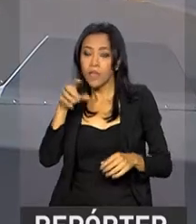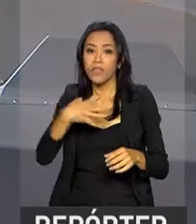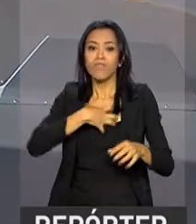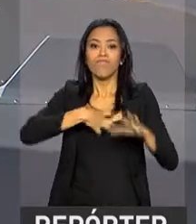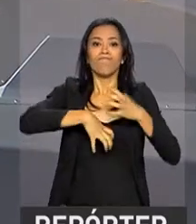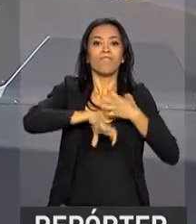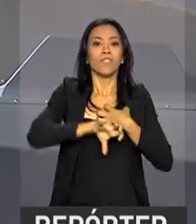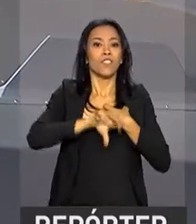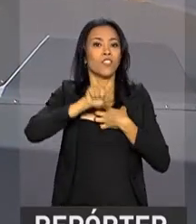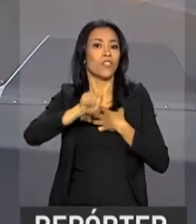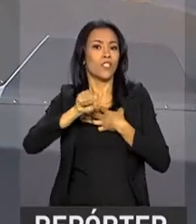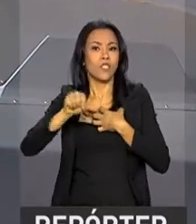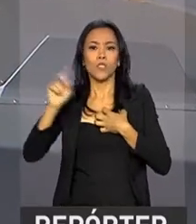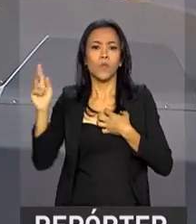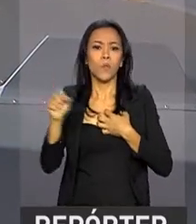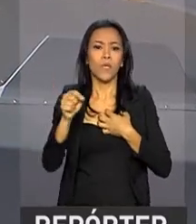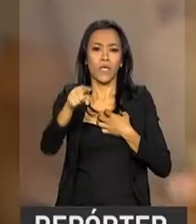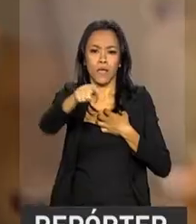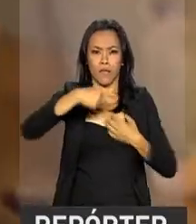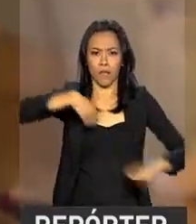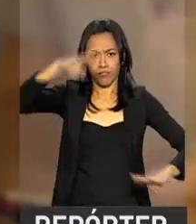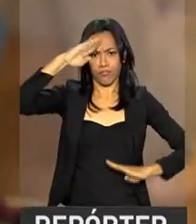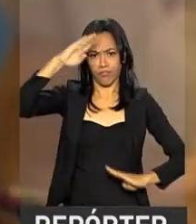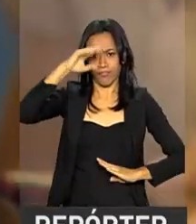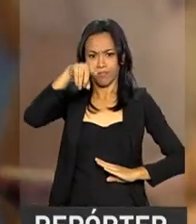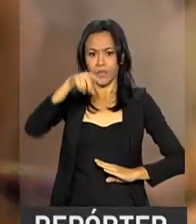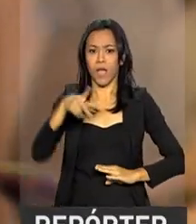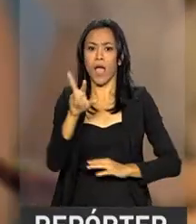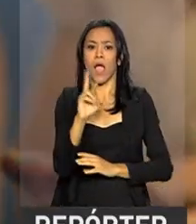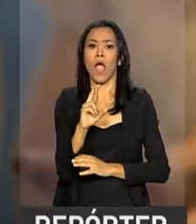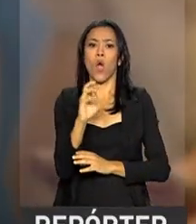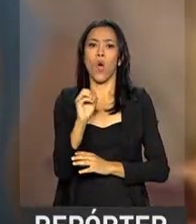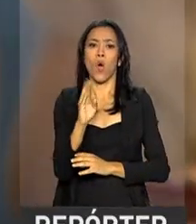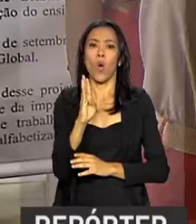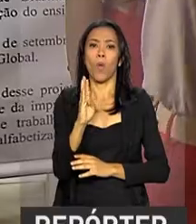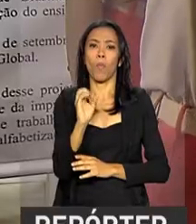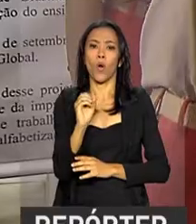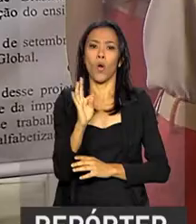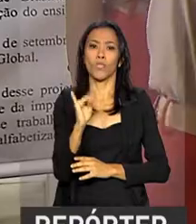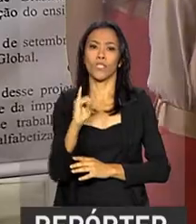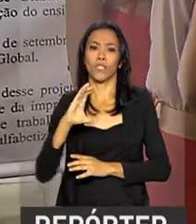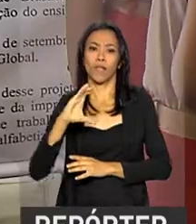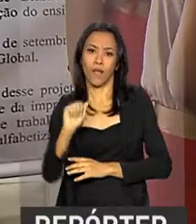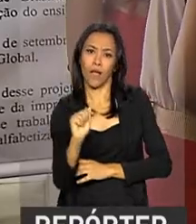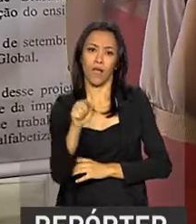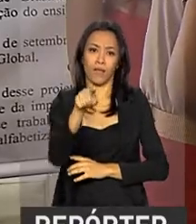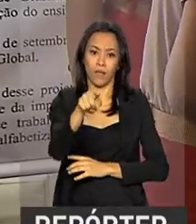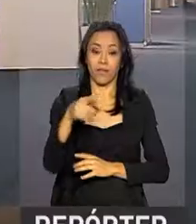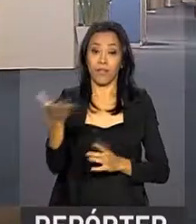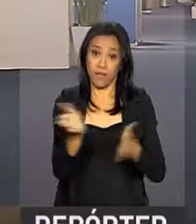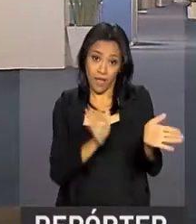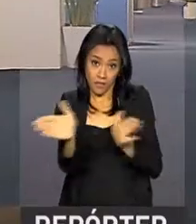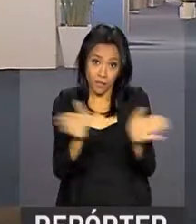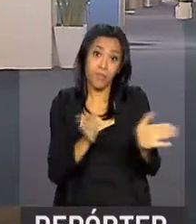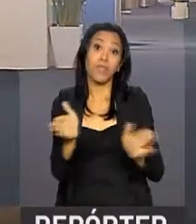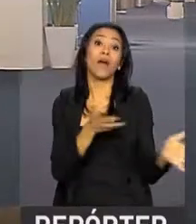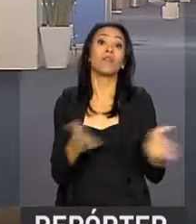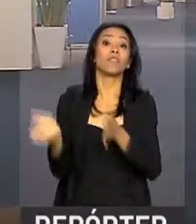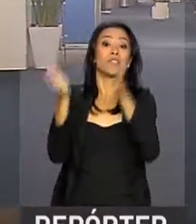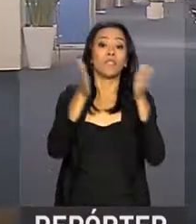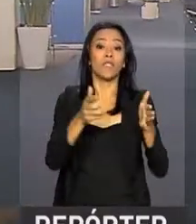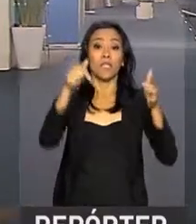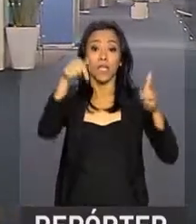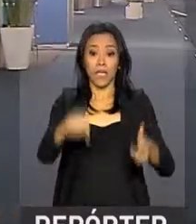mais modernas das forças armadas a robótica aplicada para acessibilidade na capital federal